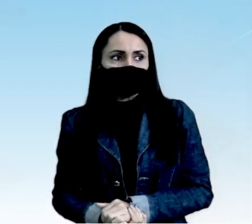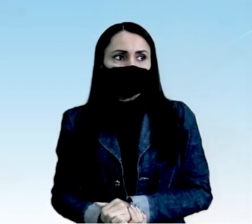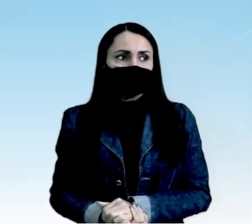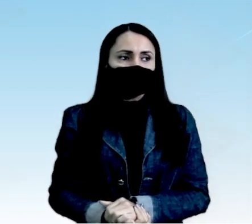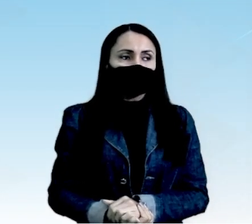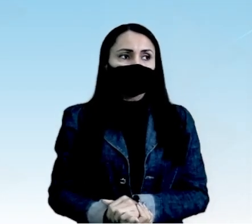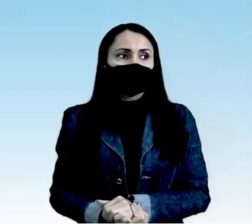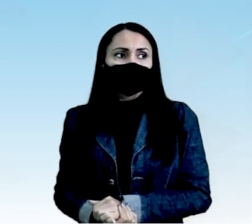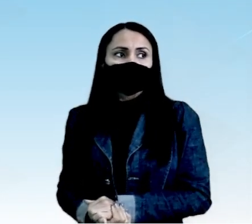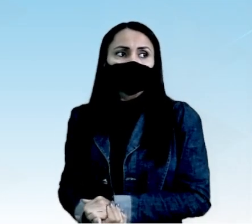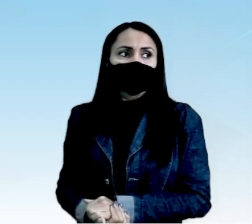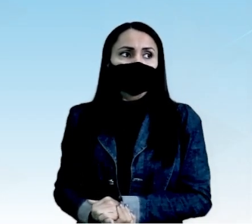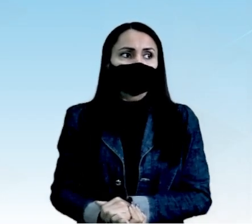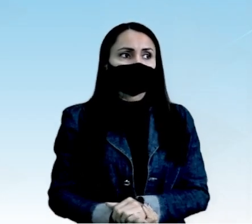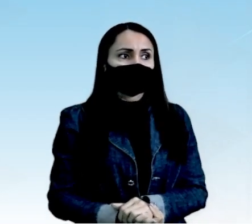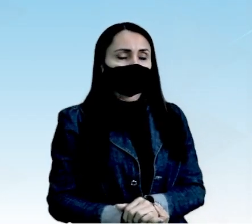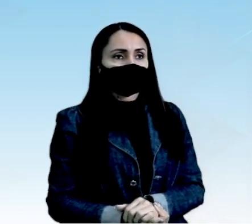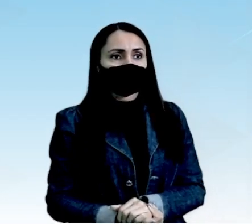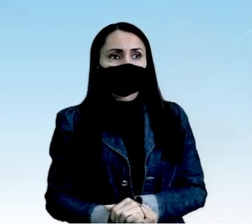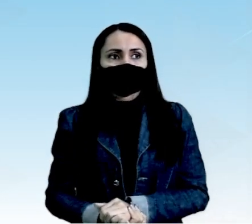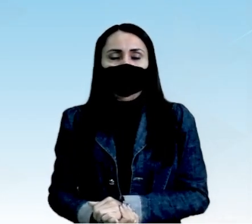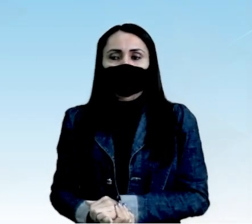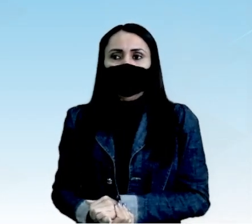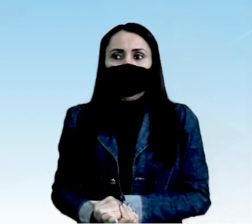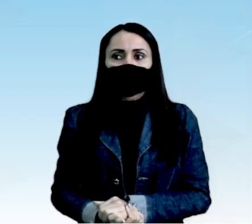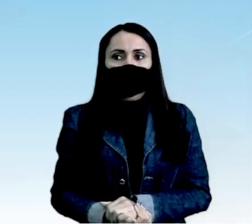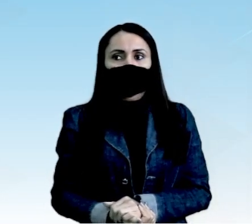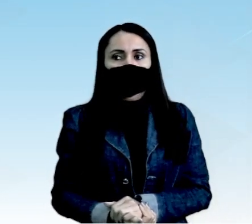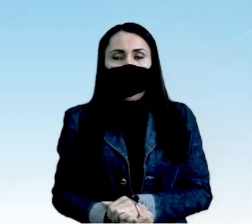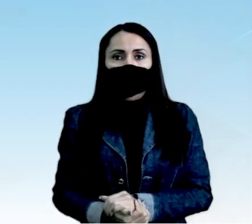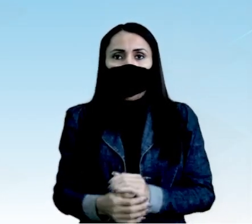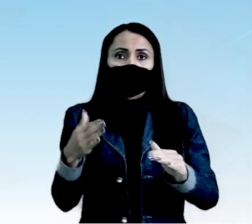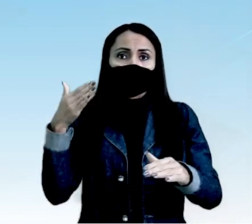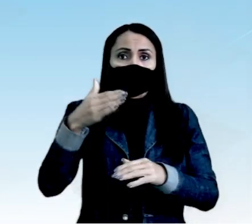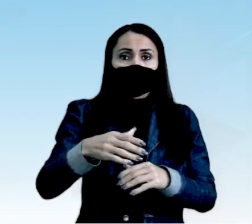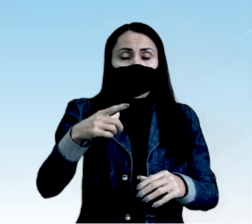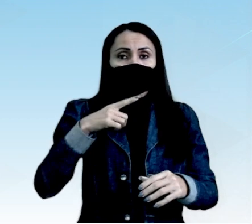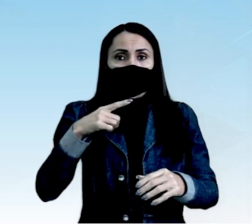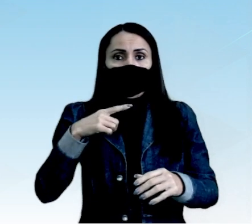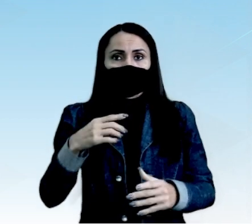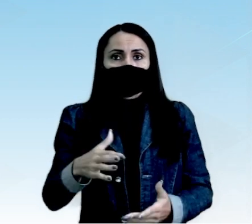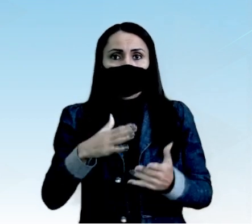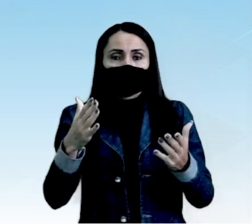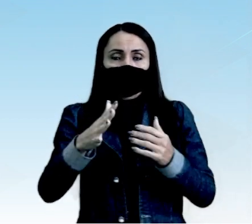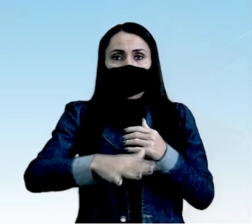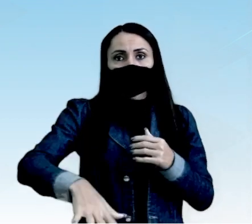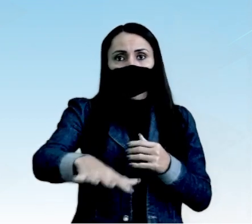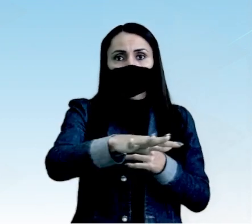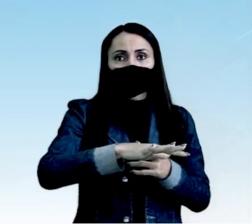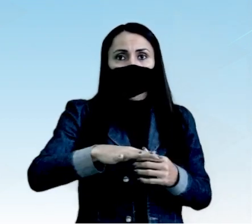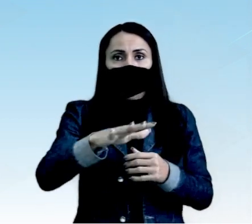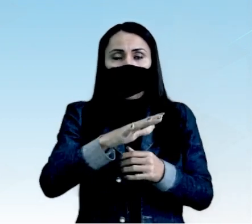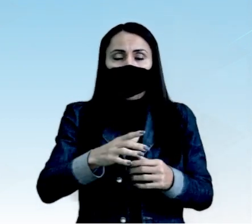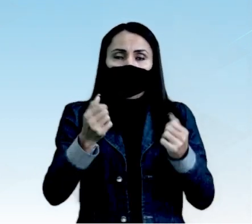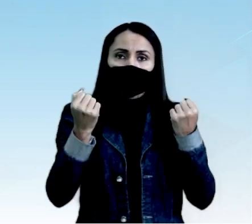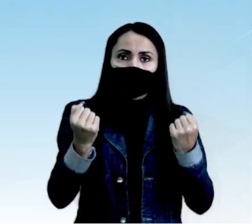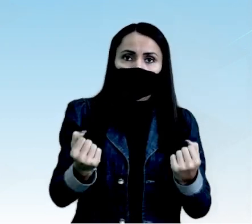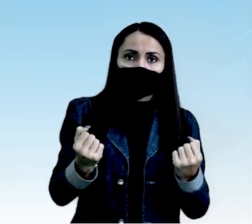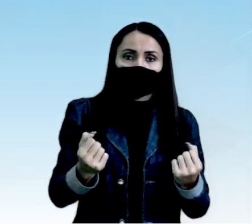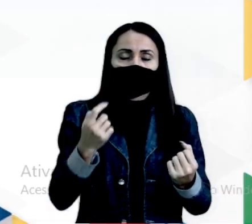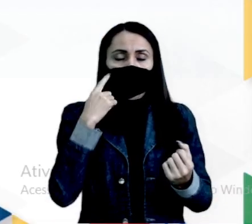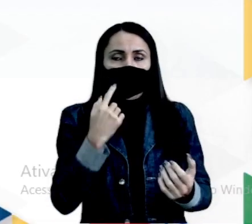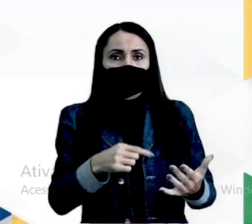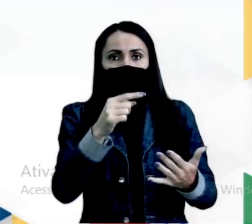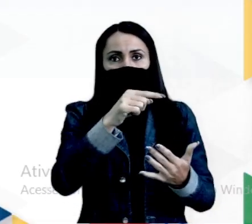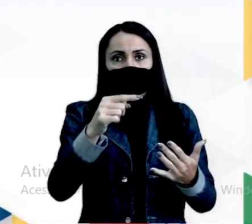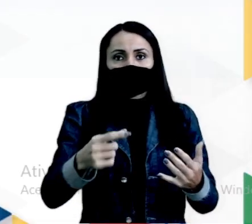vamos seguir. Bom, dentro disso eu tenho tempo, ângulo, área, volume e massa, tá bom? Cada um desses